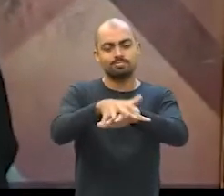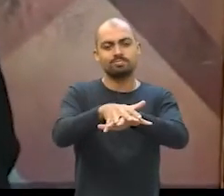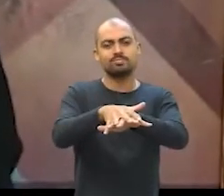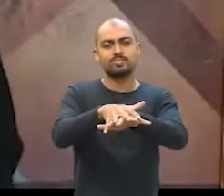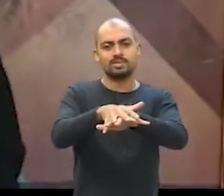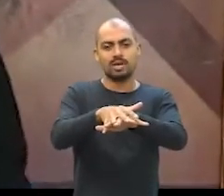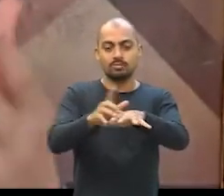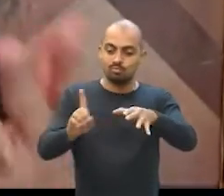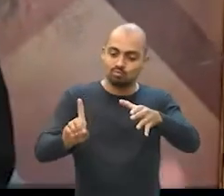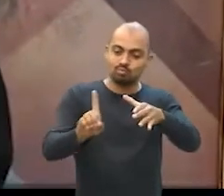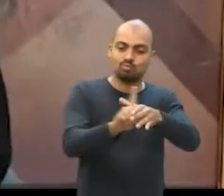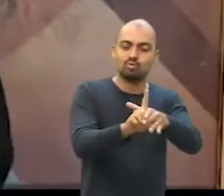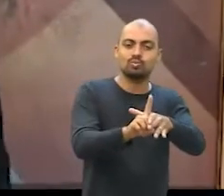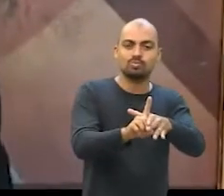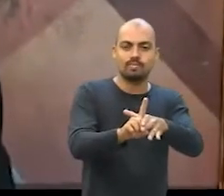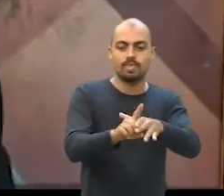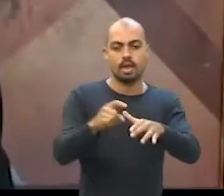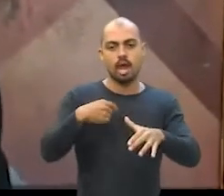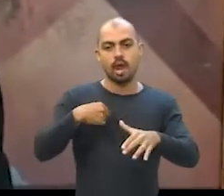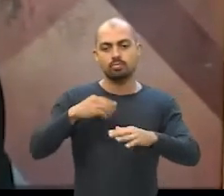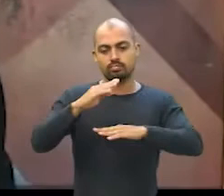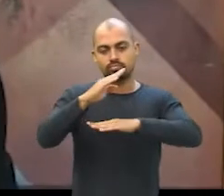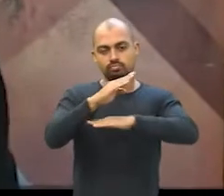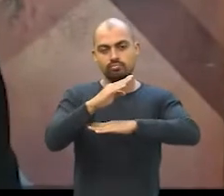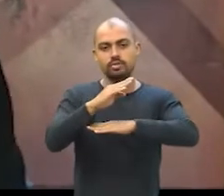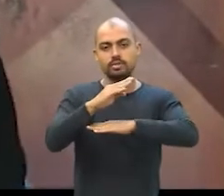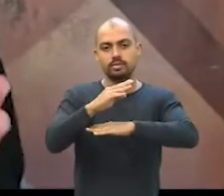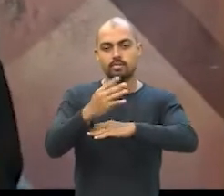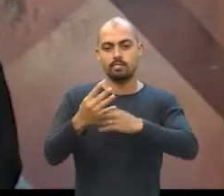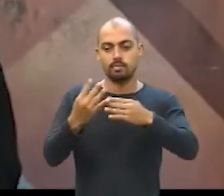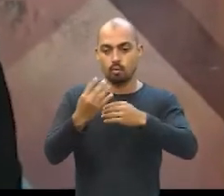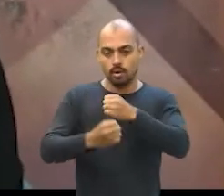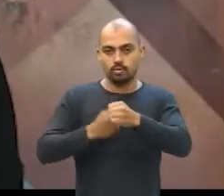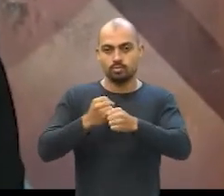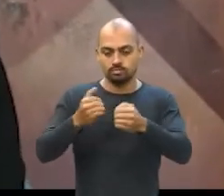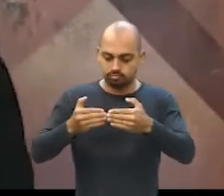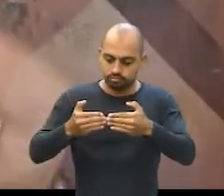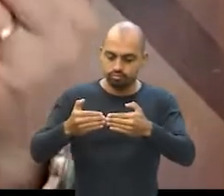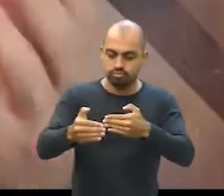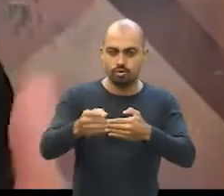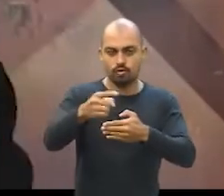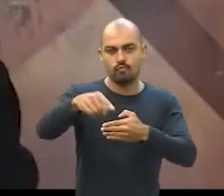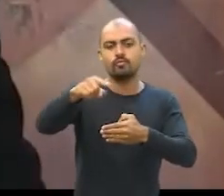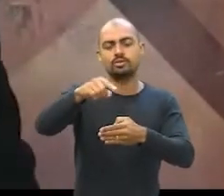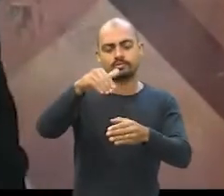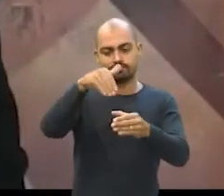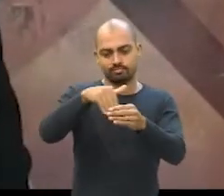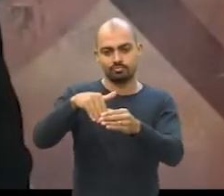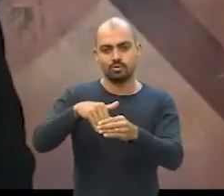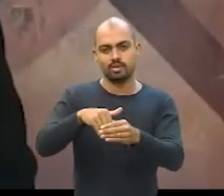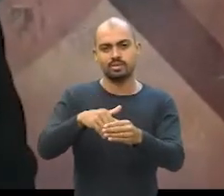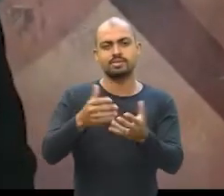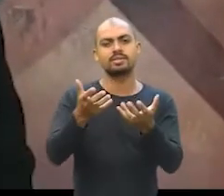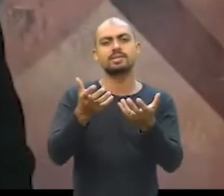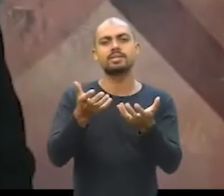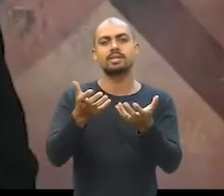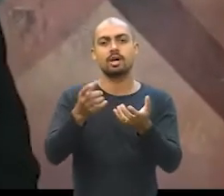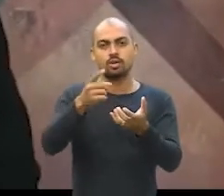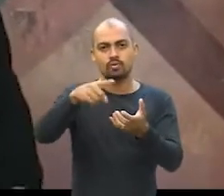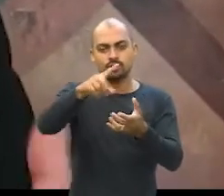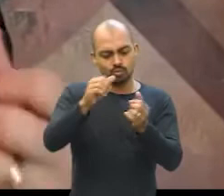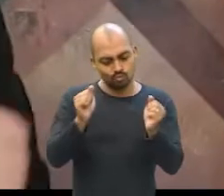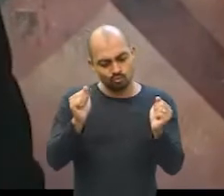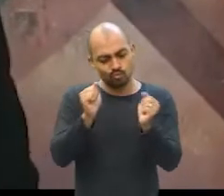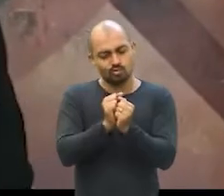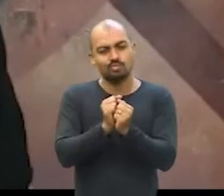social. Eu estarei na Câmara Municipal de Campinas para mais um mandato concedido por você e quero que